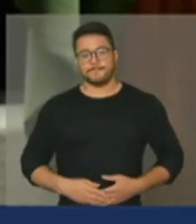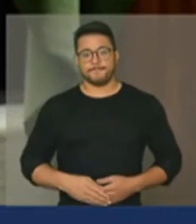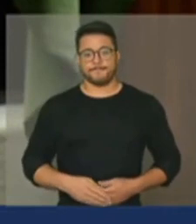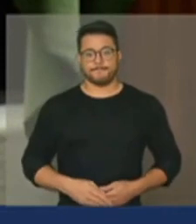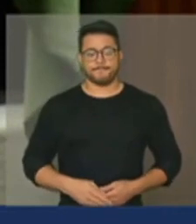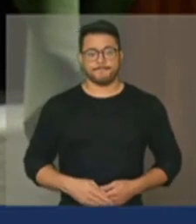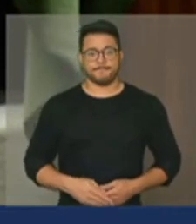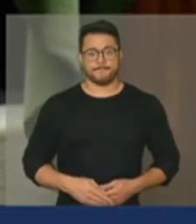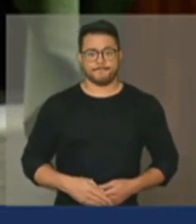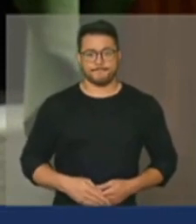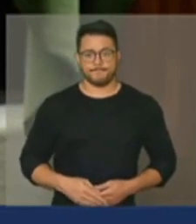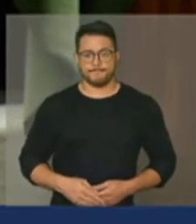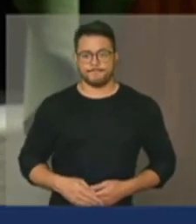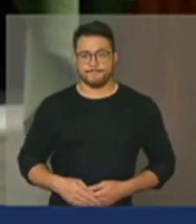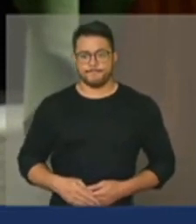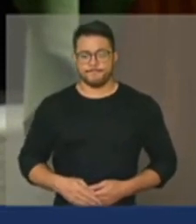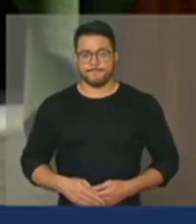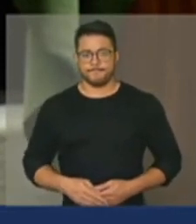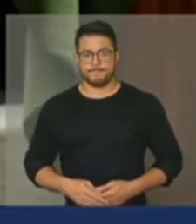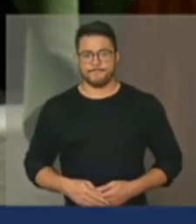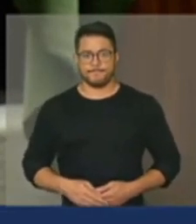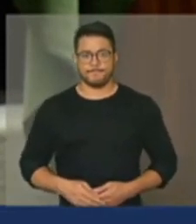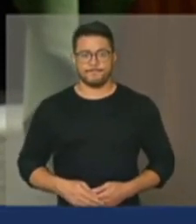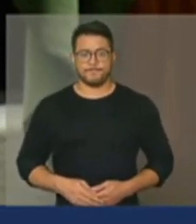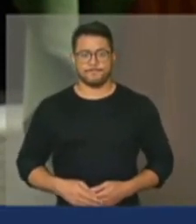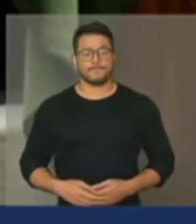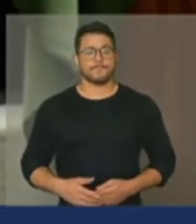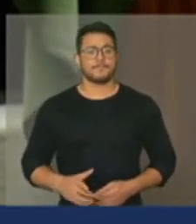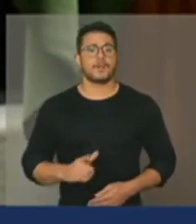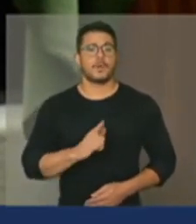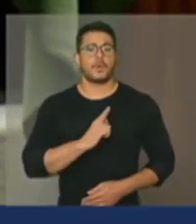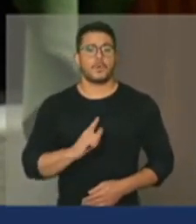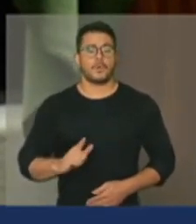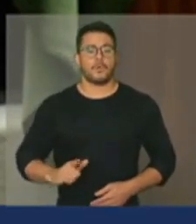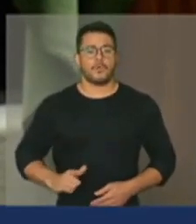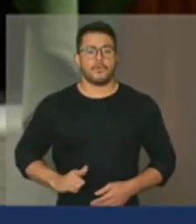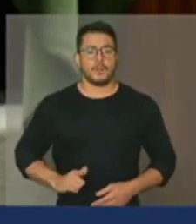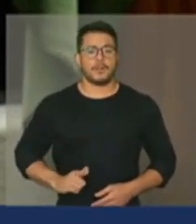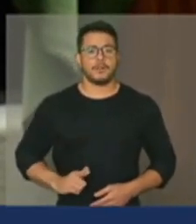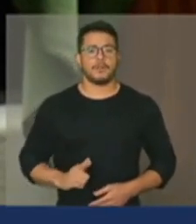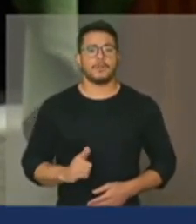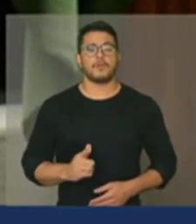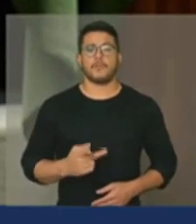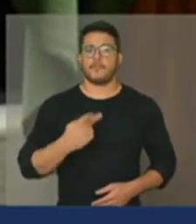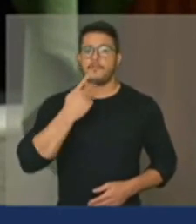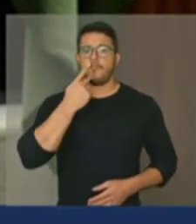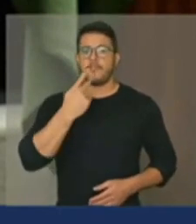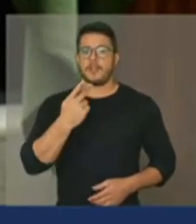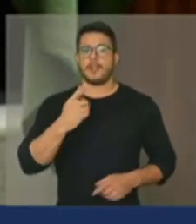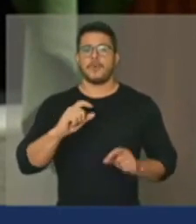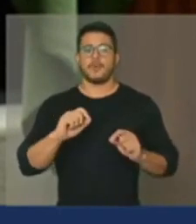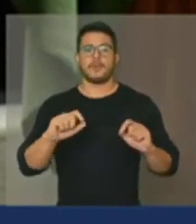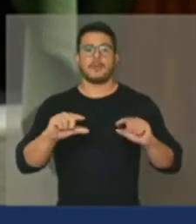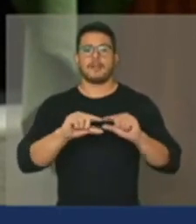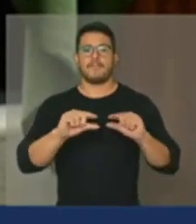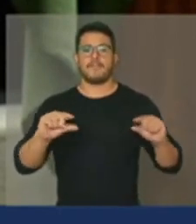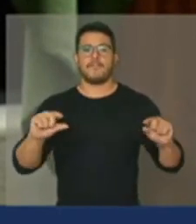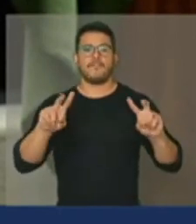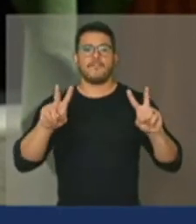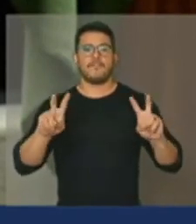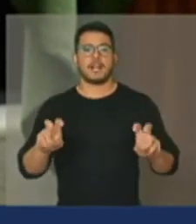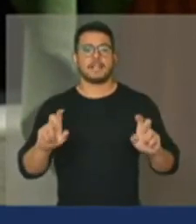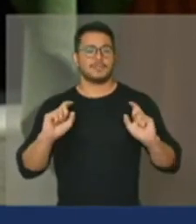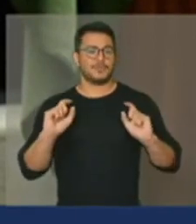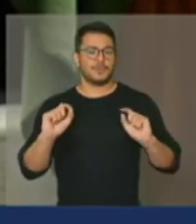que é também um negacionista. O governador de Minas é autor daquela frase que repercutiu no Brasil